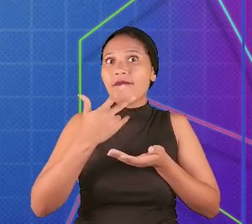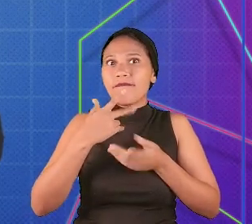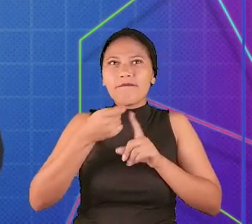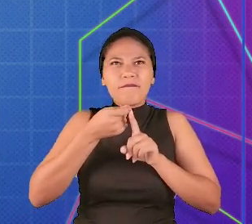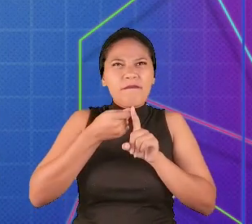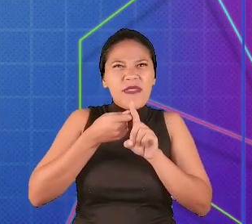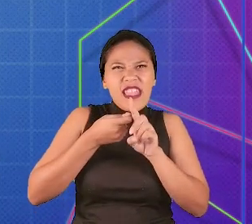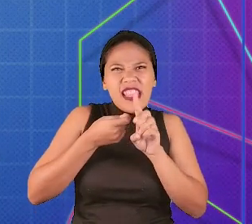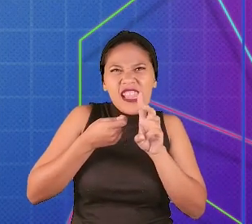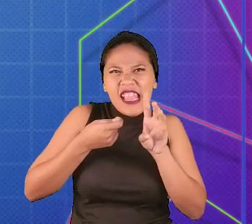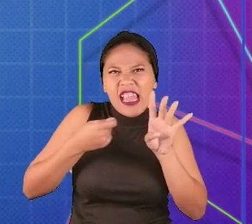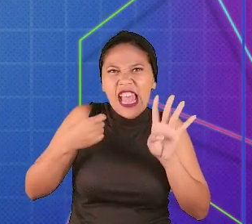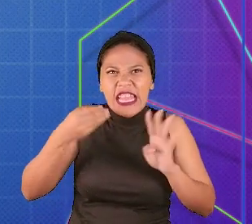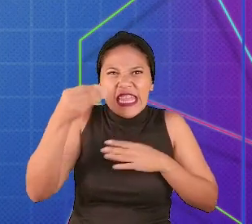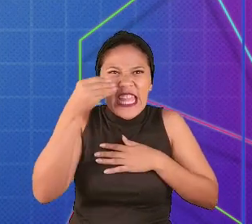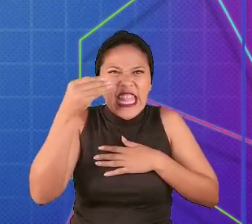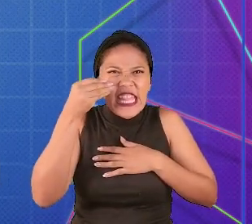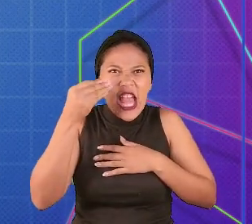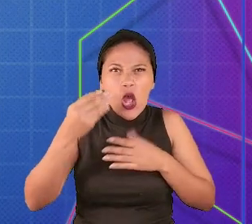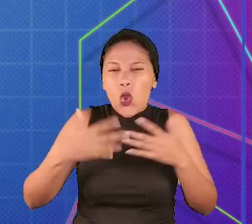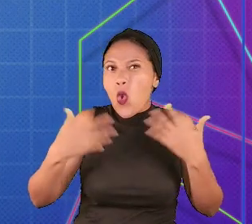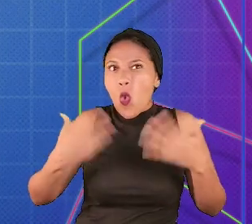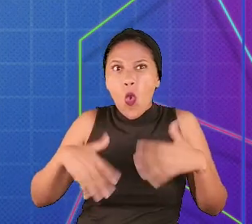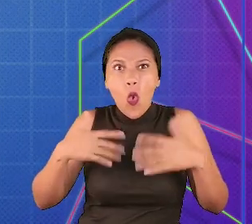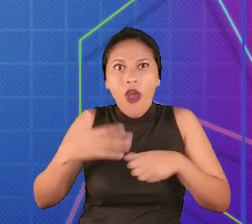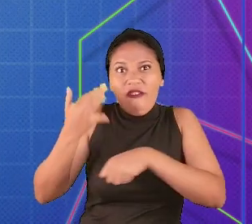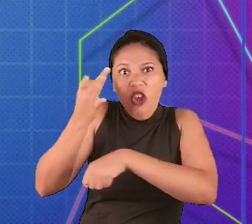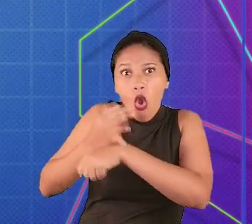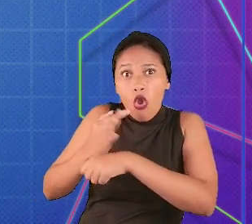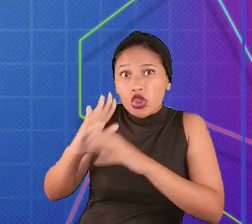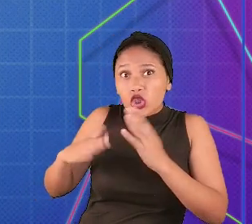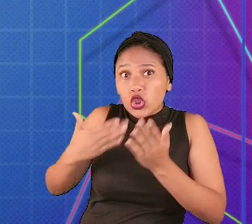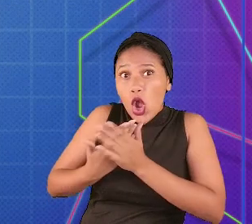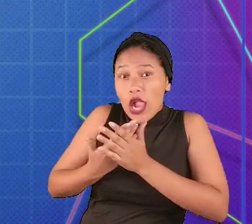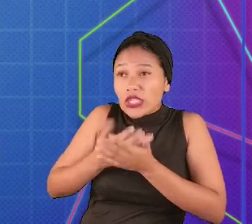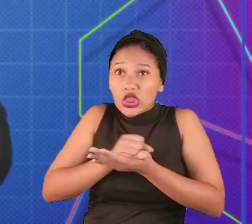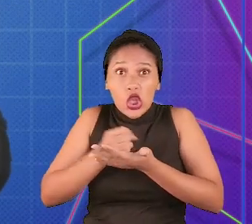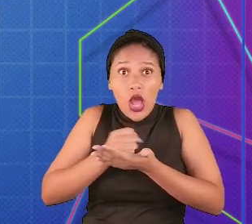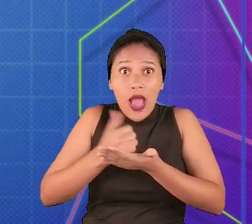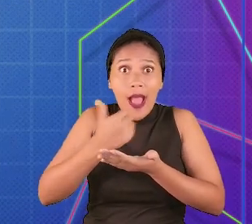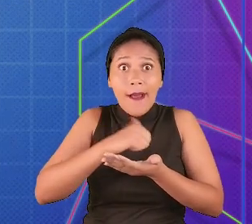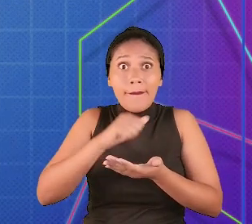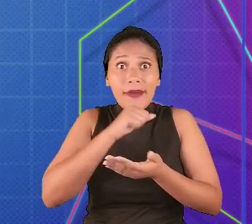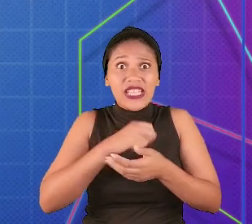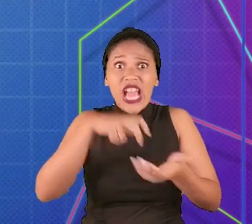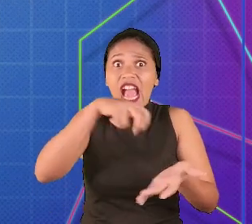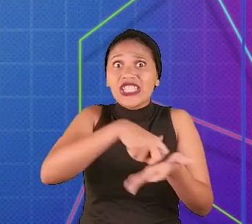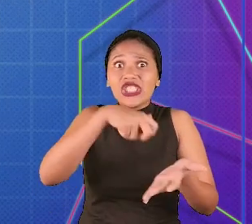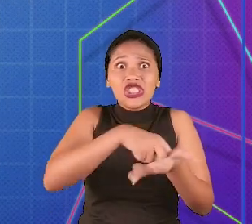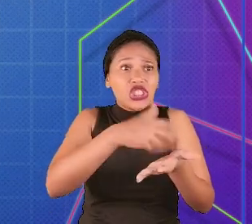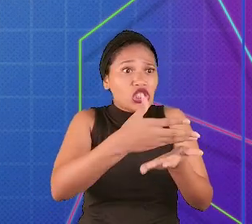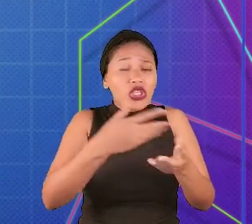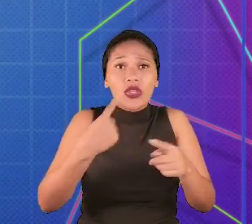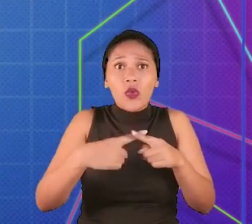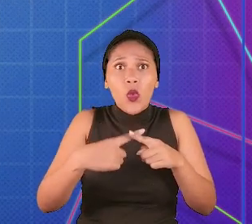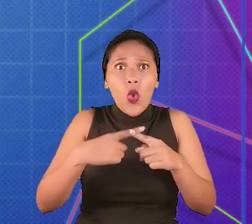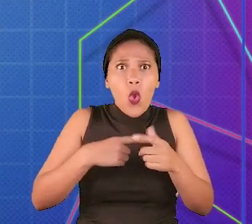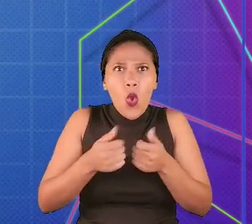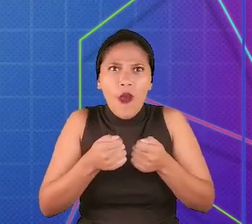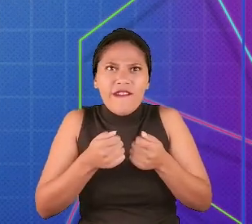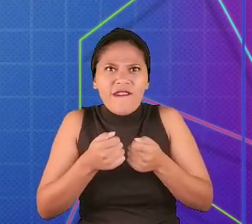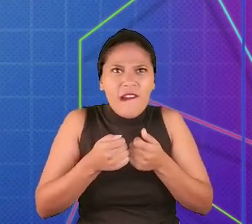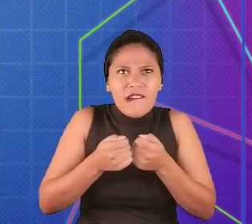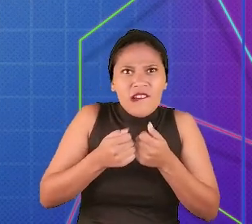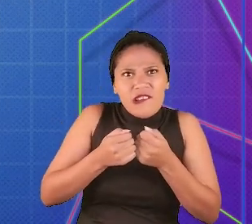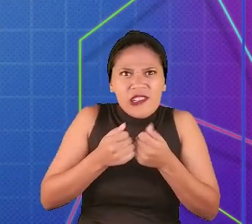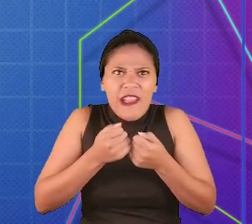passou meses e meses tentando, que faltou na escola só para ficar jogando, que a mãe dela até deixou ela de castigo e quando ela estava enfrentando o